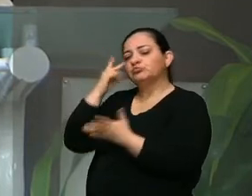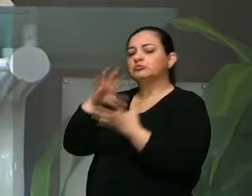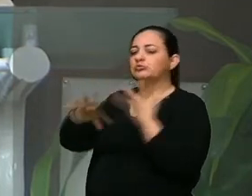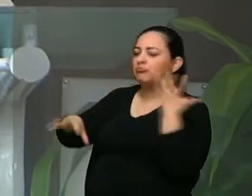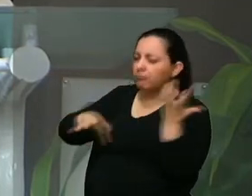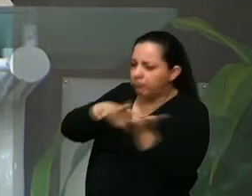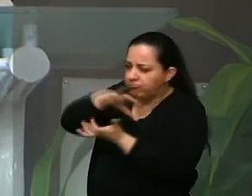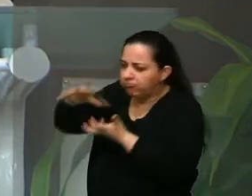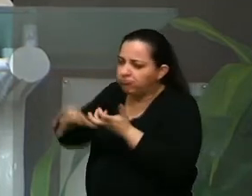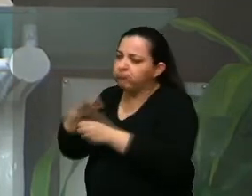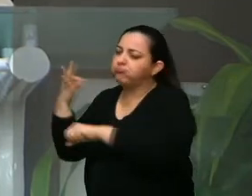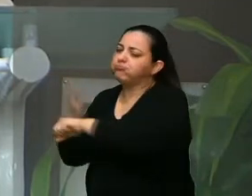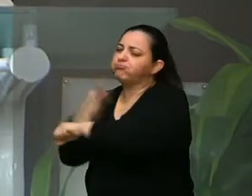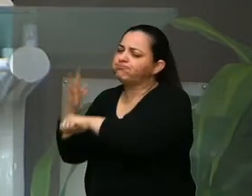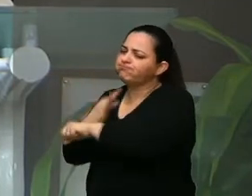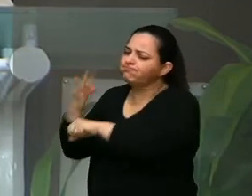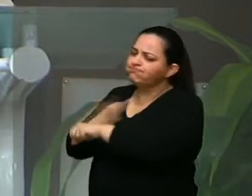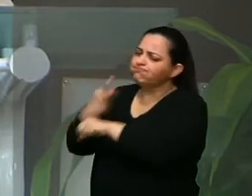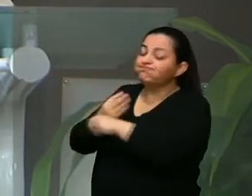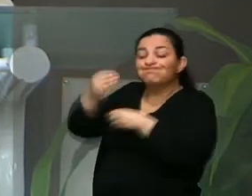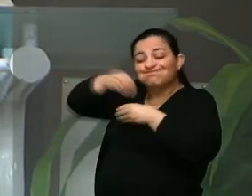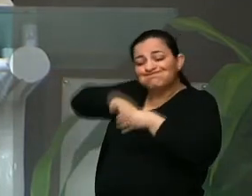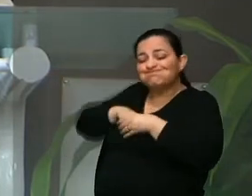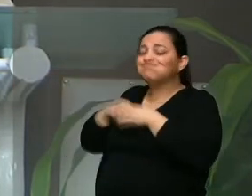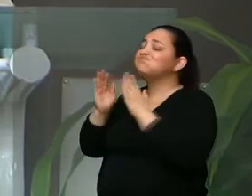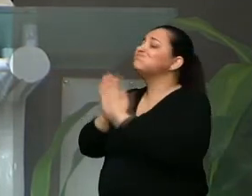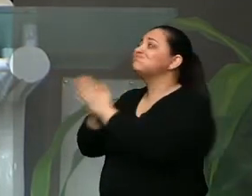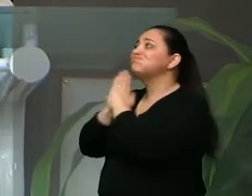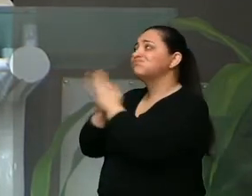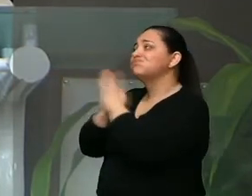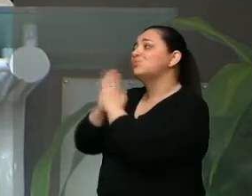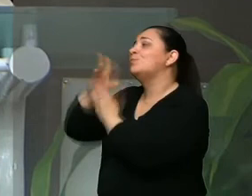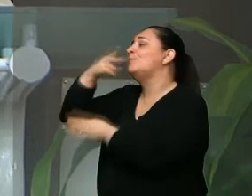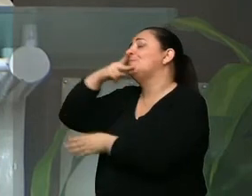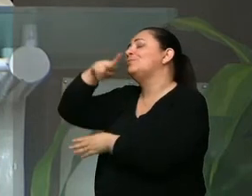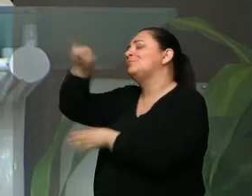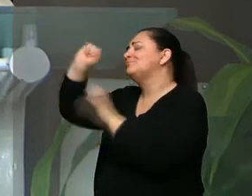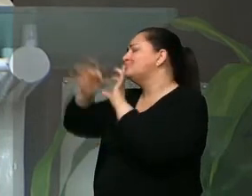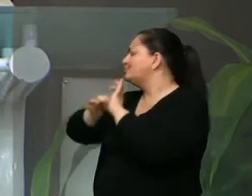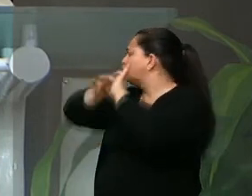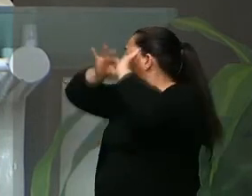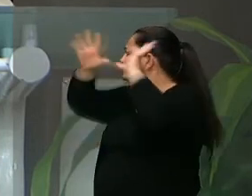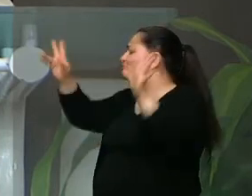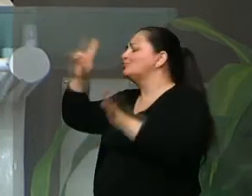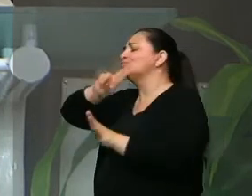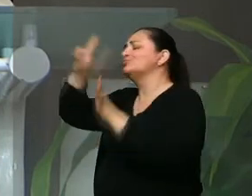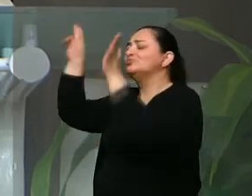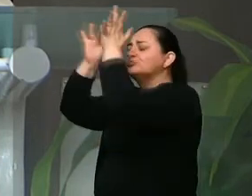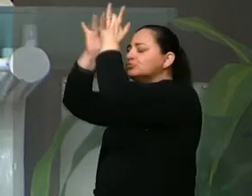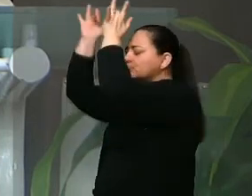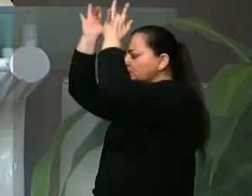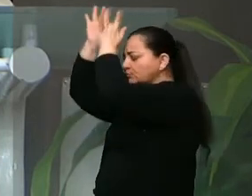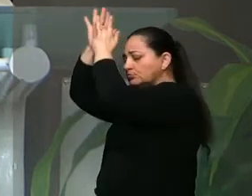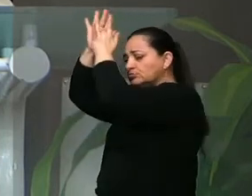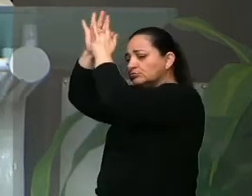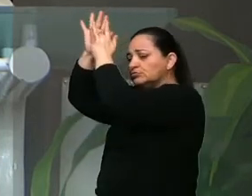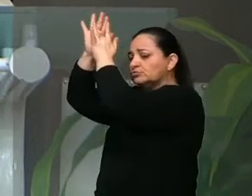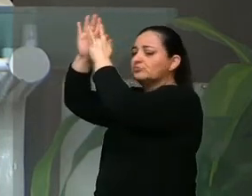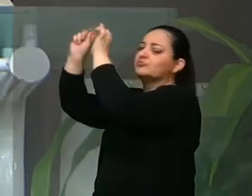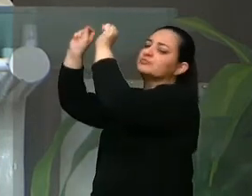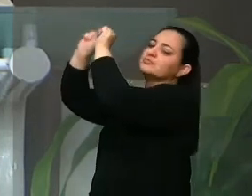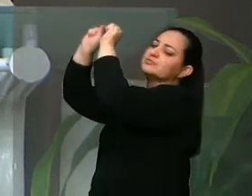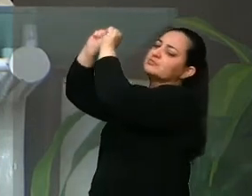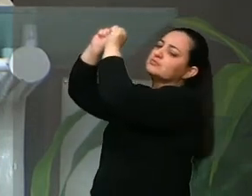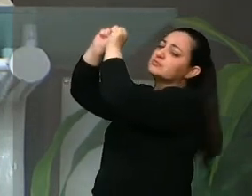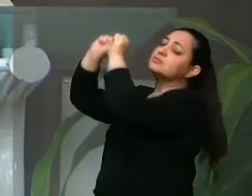de teimosia pai eu oro pai que os senhores liberty nome de jesus e faça com que